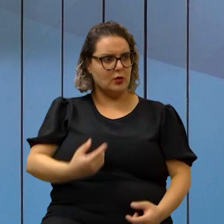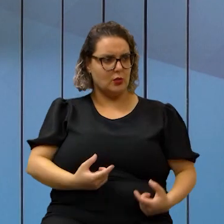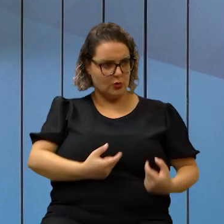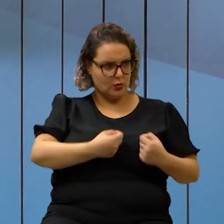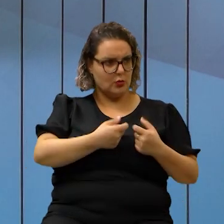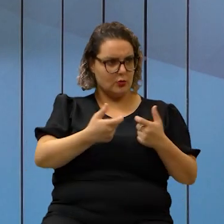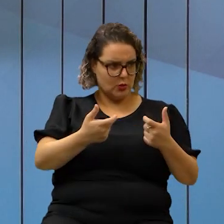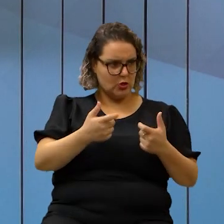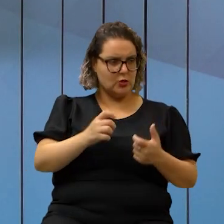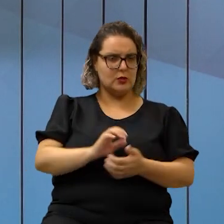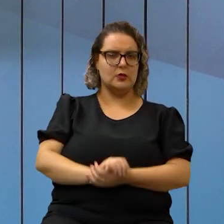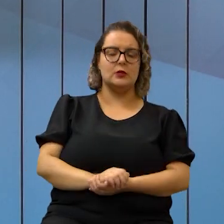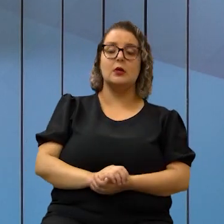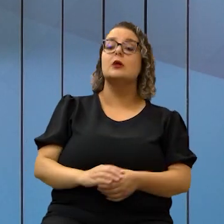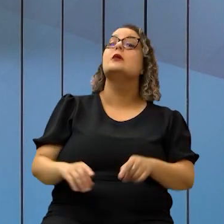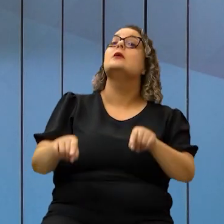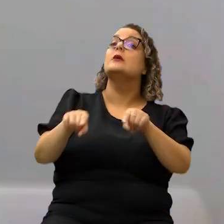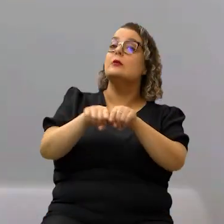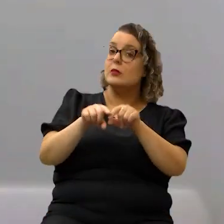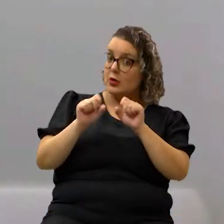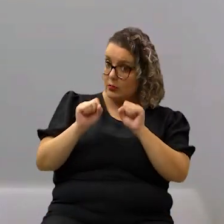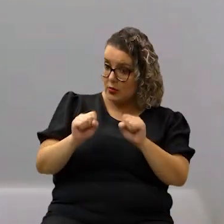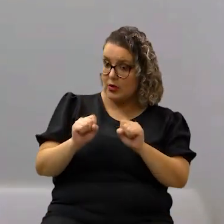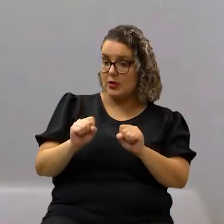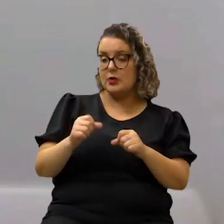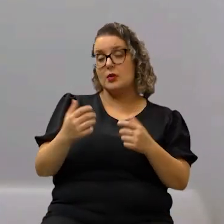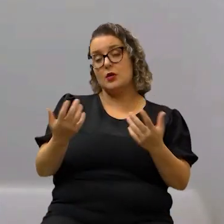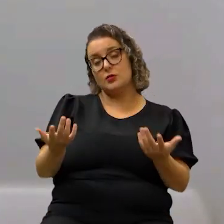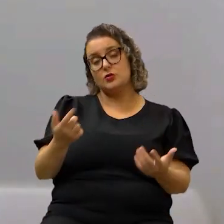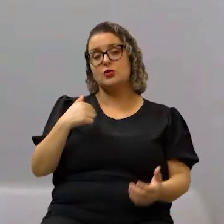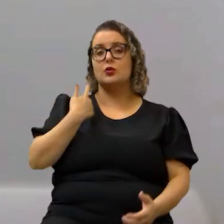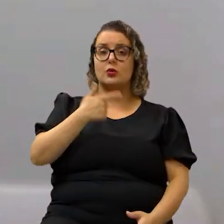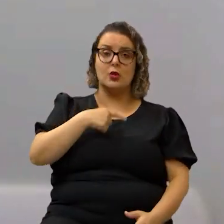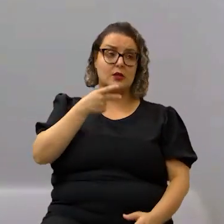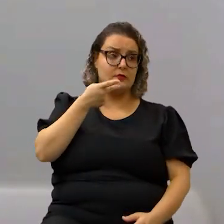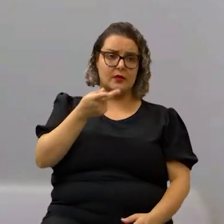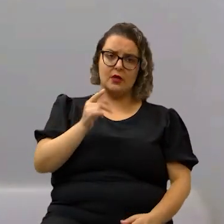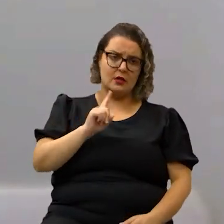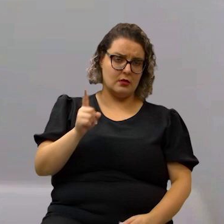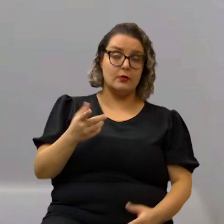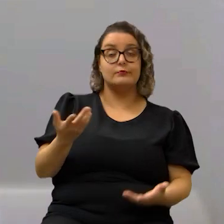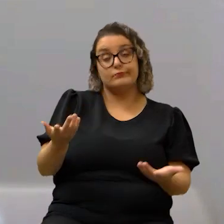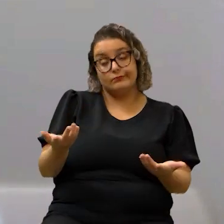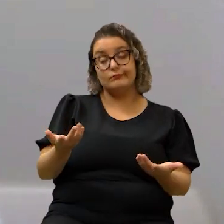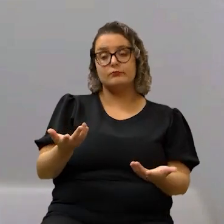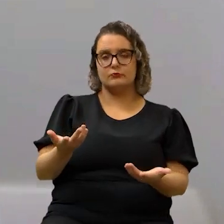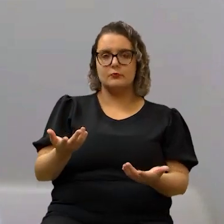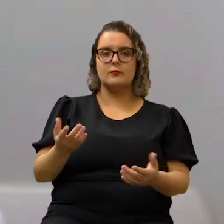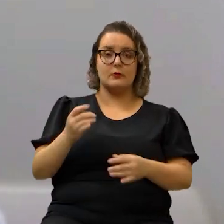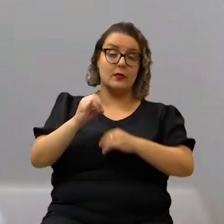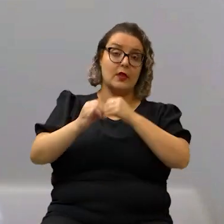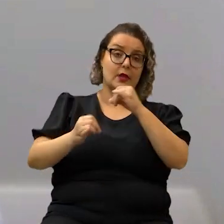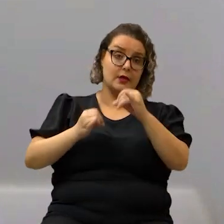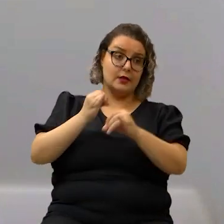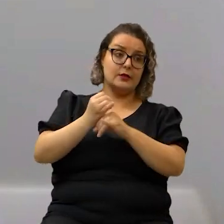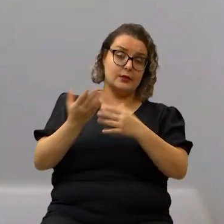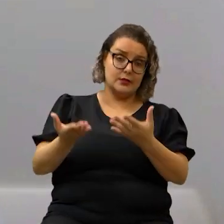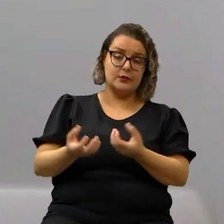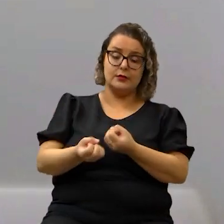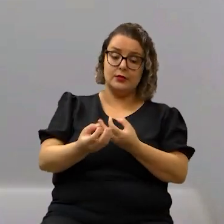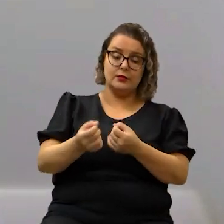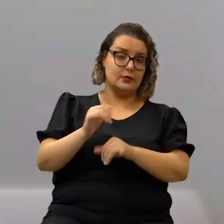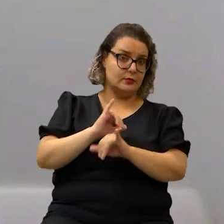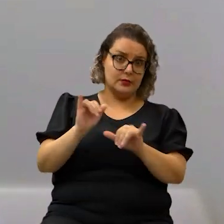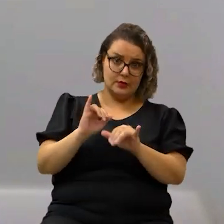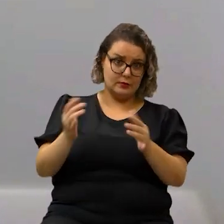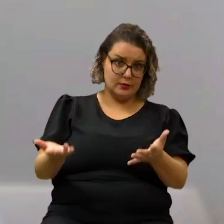câncer de mama? Também pode. Não adianta a gente dizer que não, porque, enfim, a internet está aí cheia